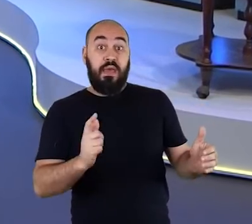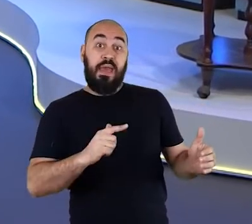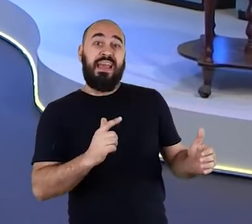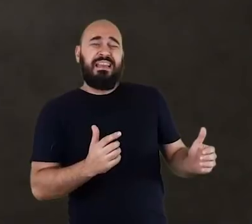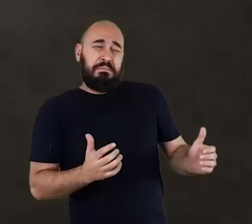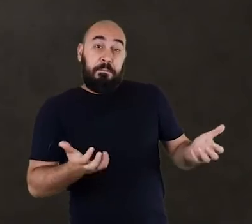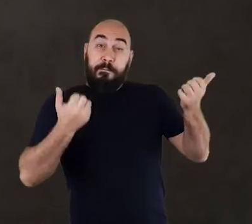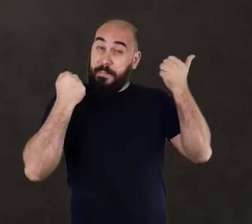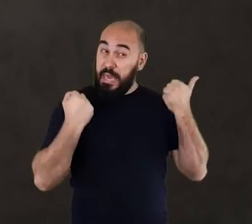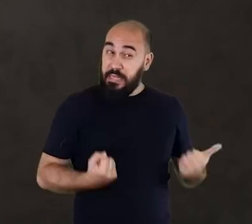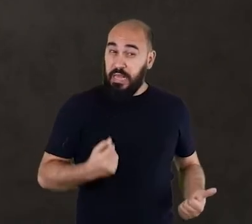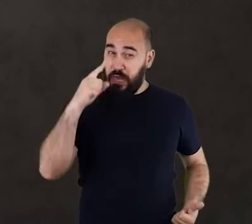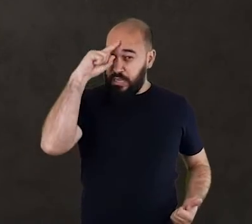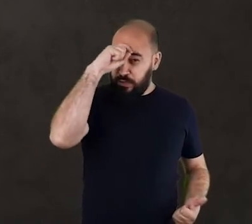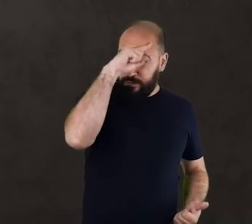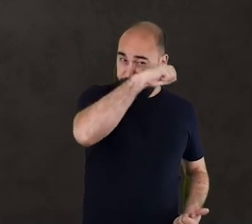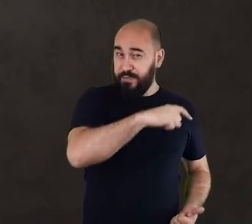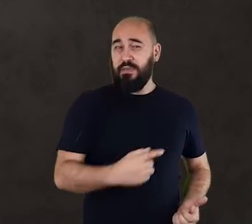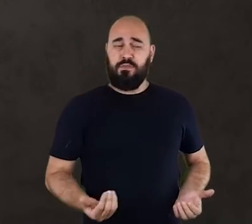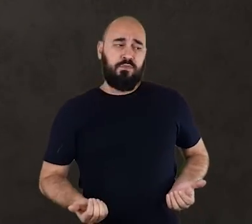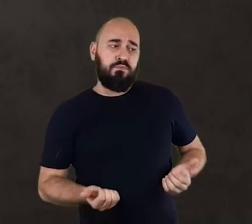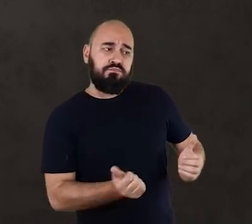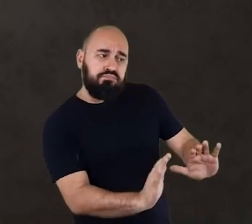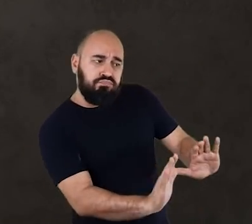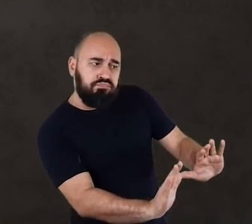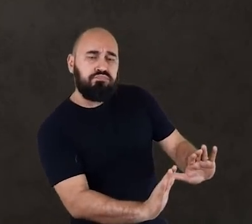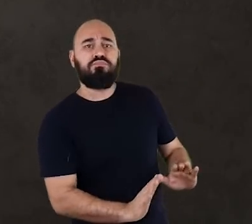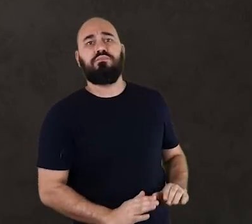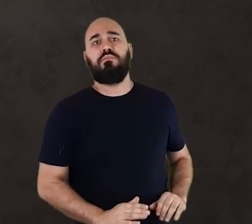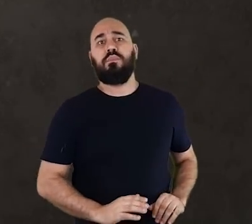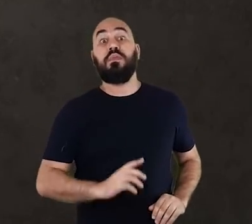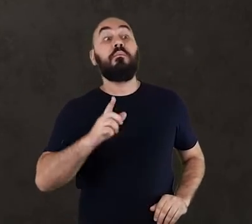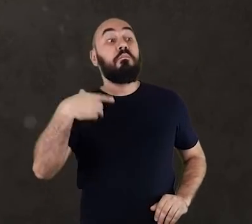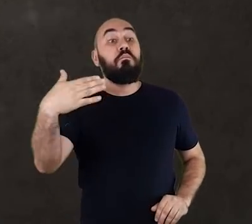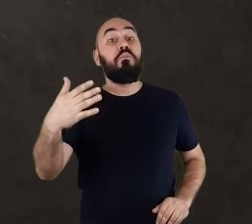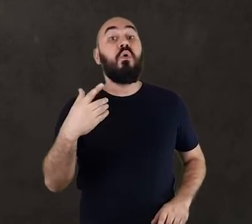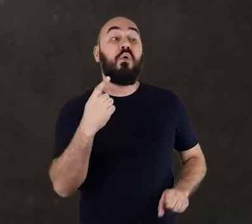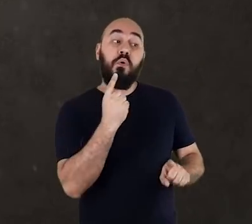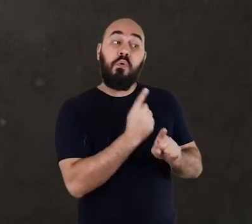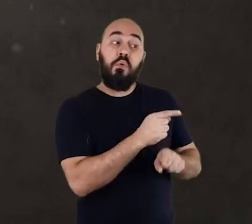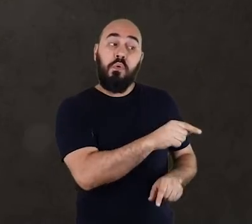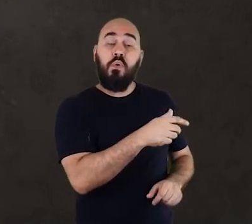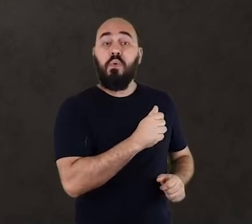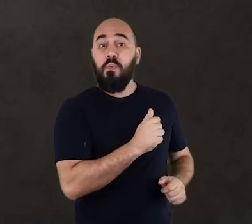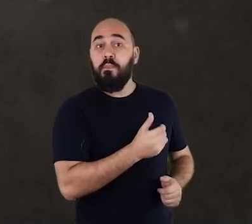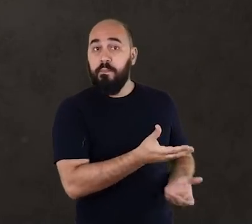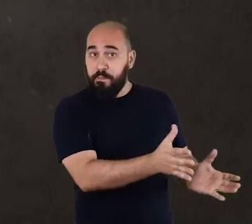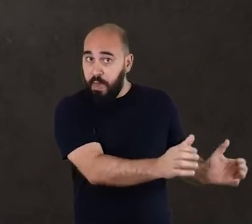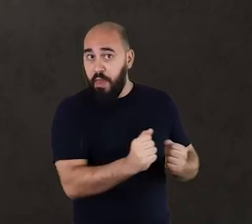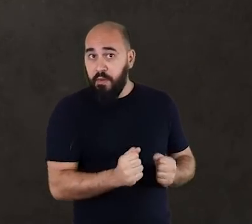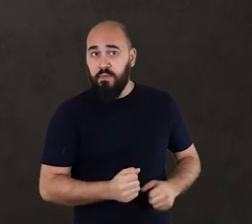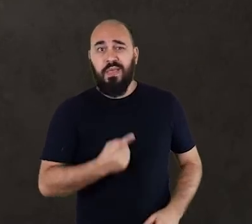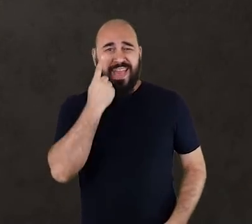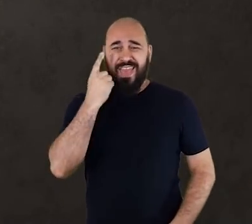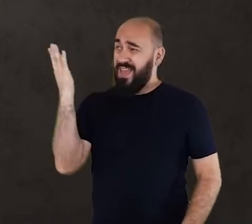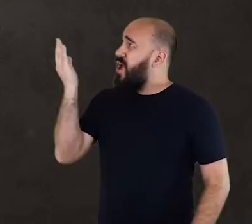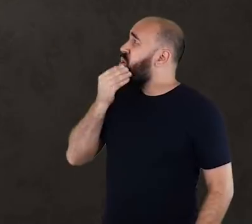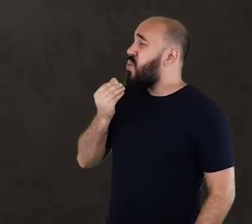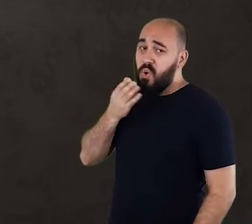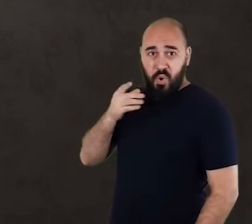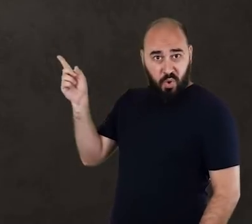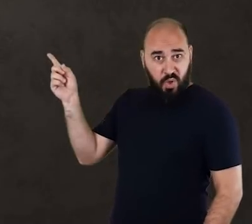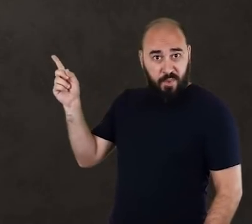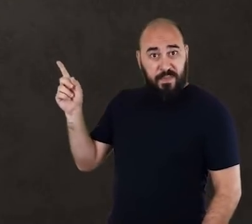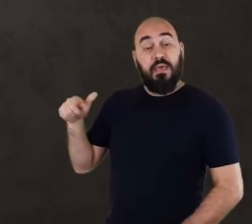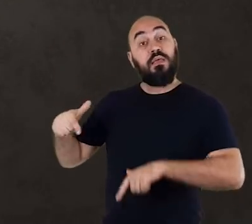acampamento dos beduínos. Um ano depois disso, Charles Garneau, que estava na Palestina trabalhando para o